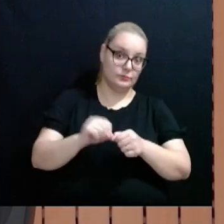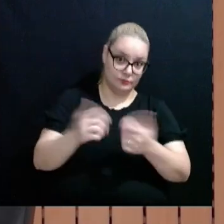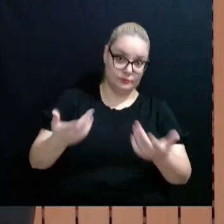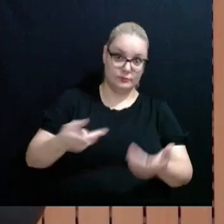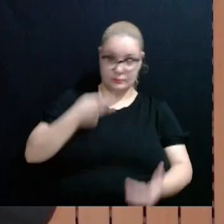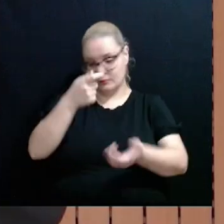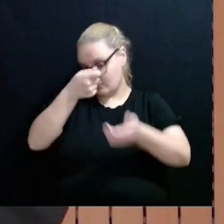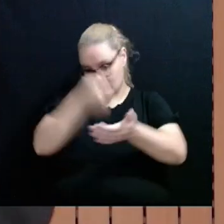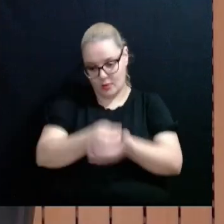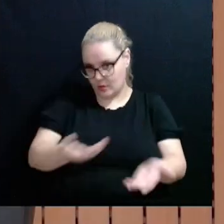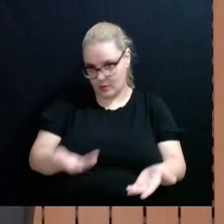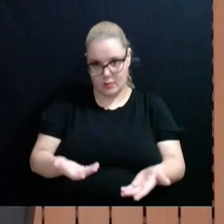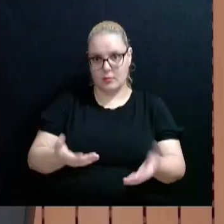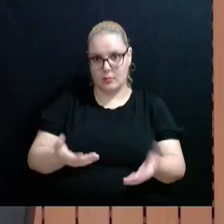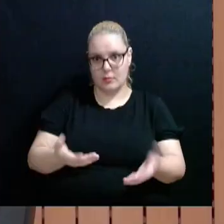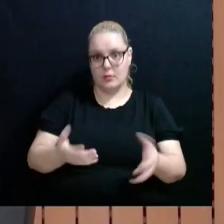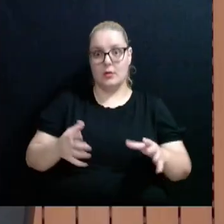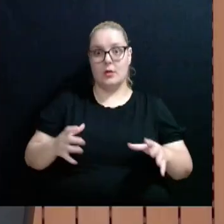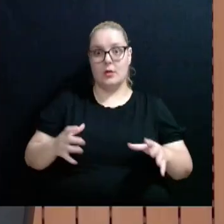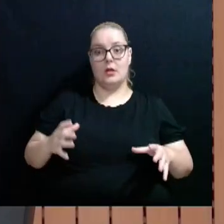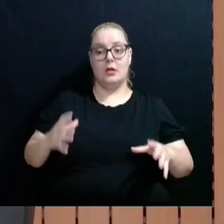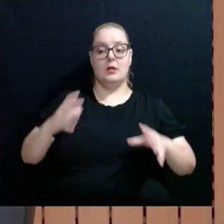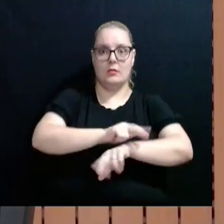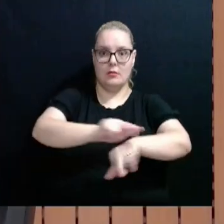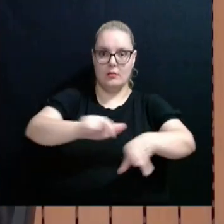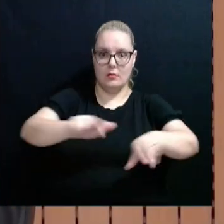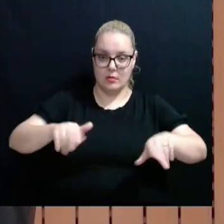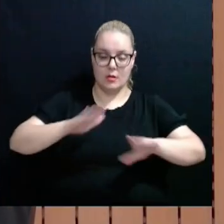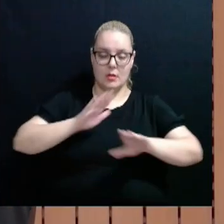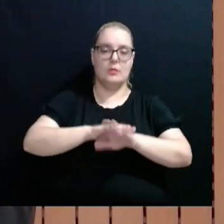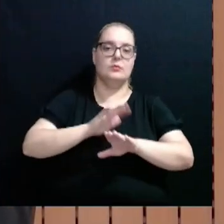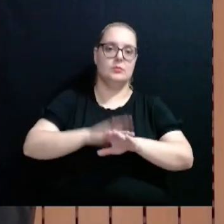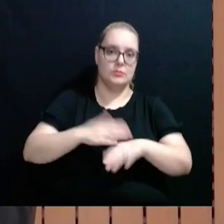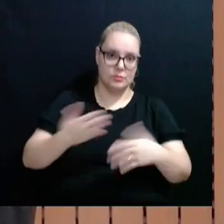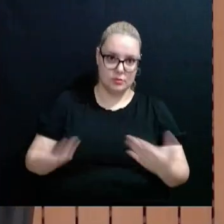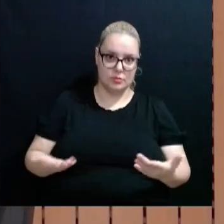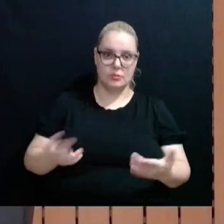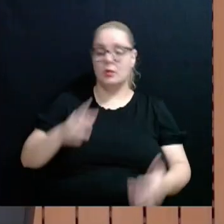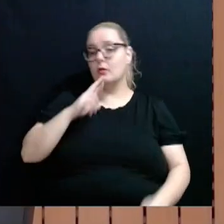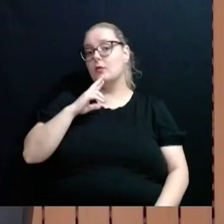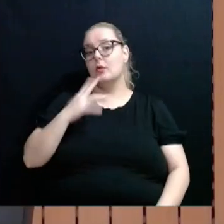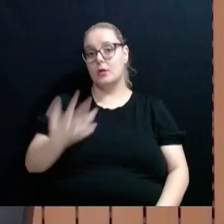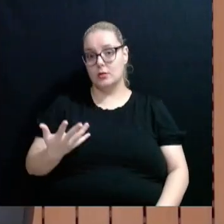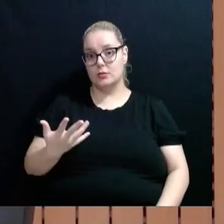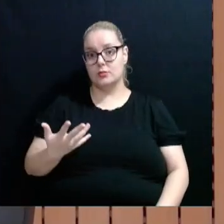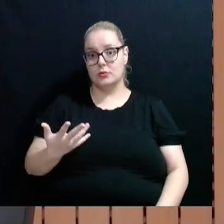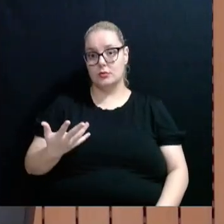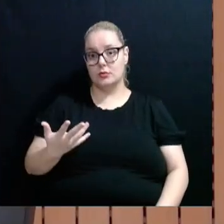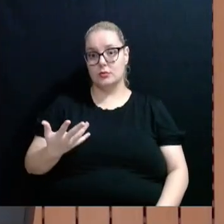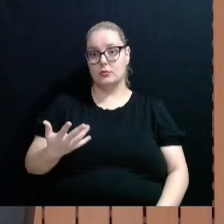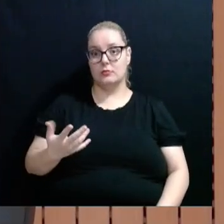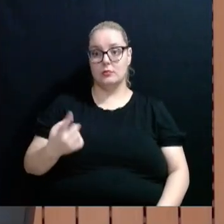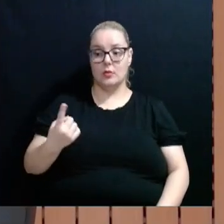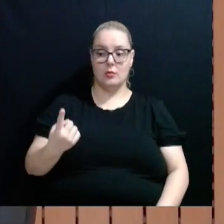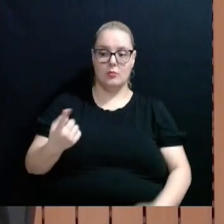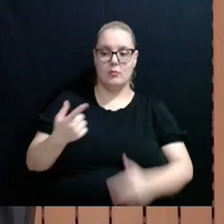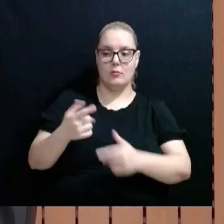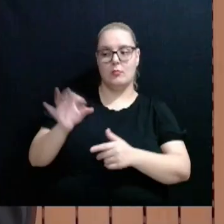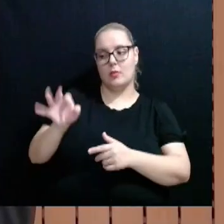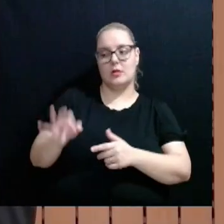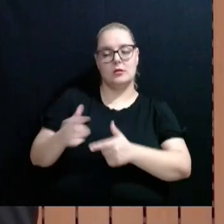esse conjunto de ações resolva um certo percentual do